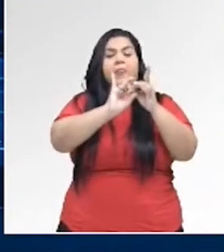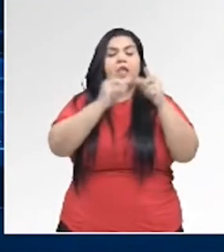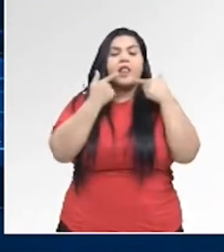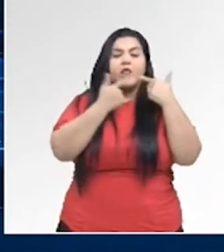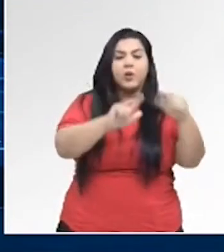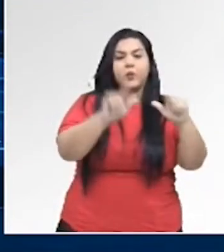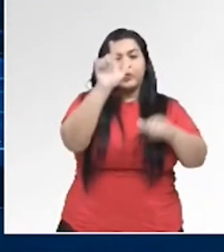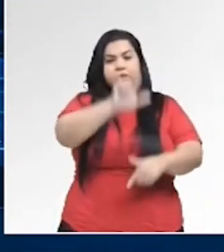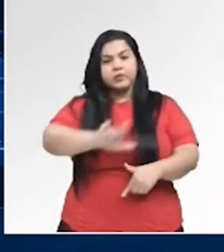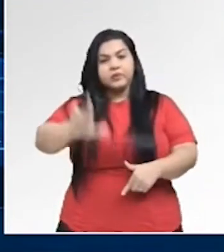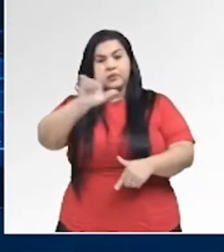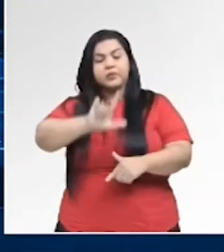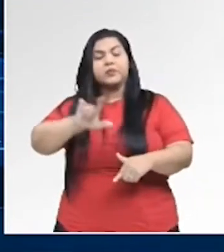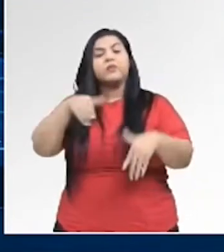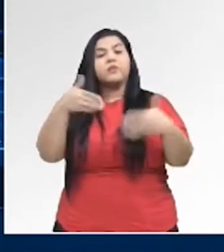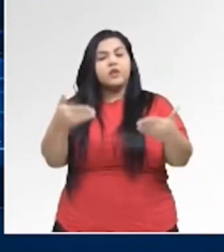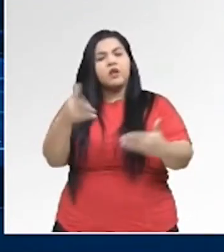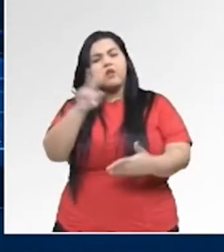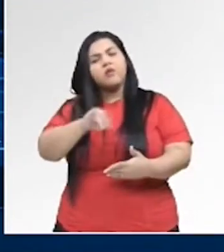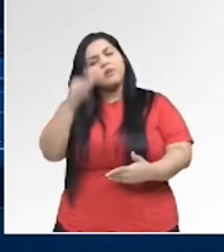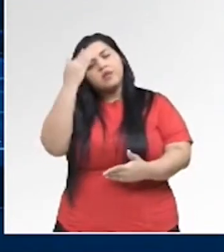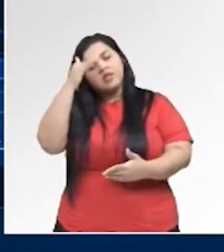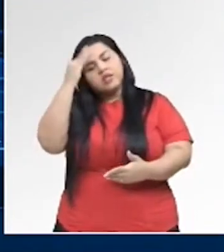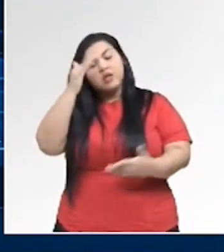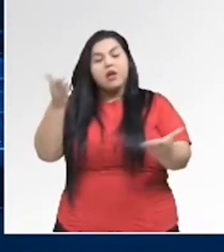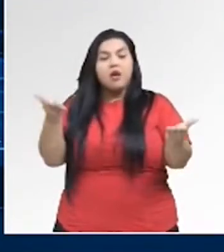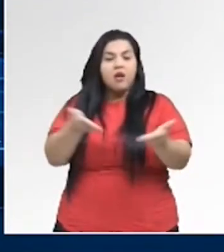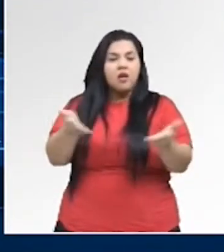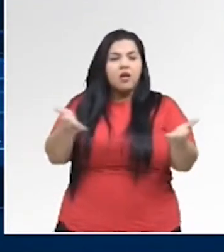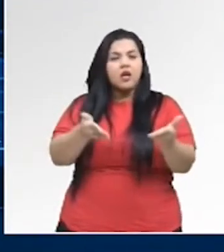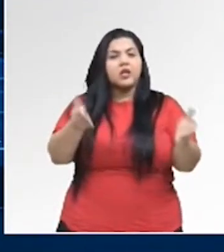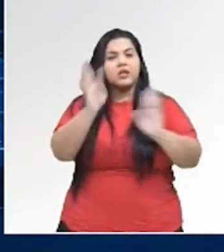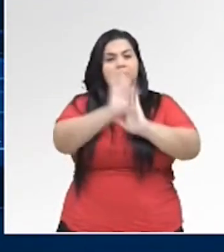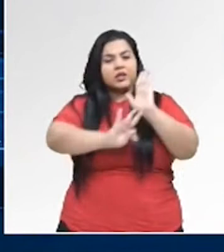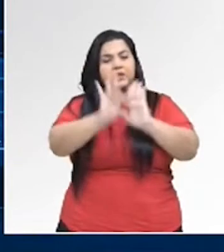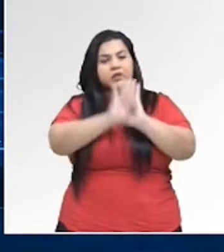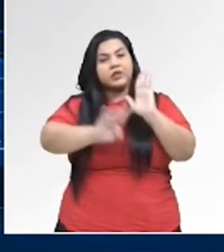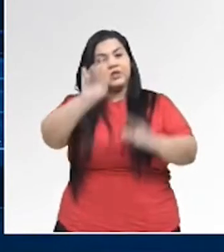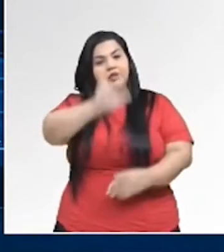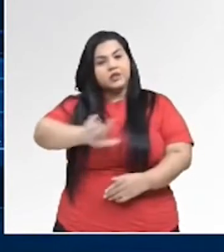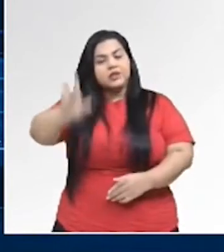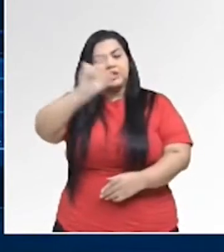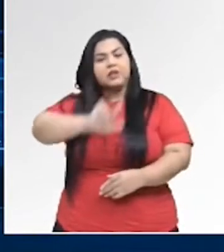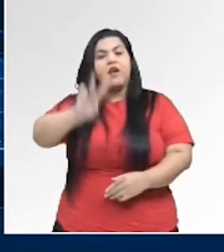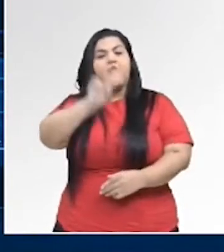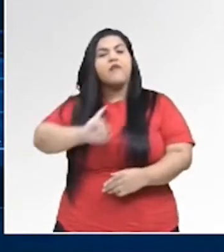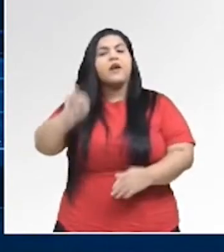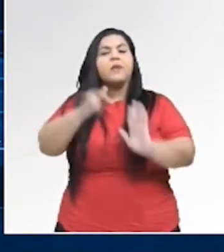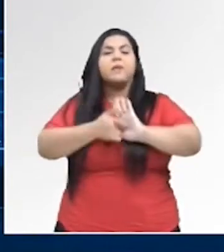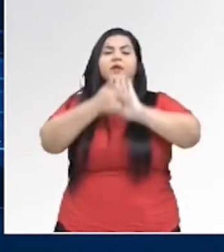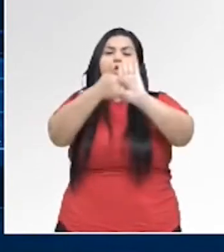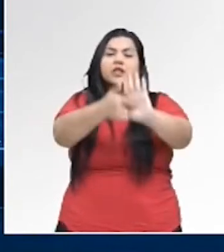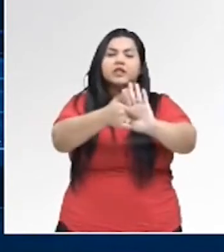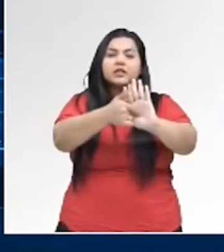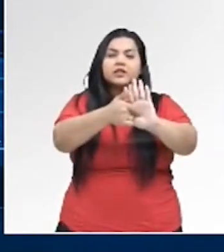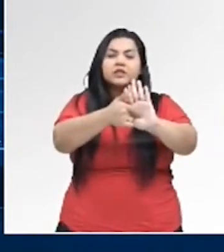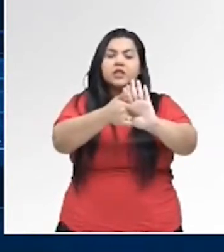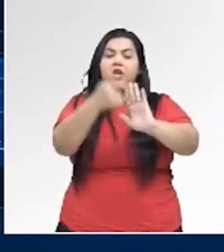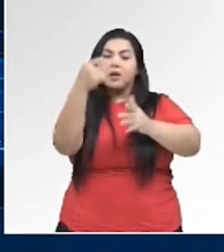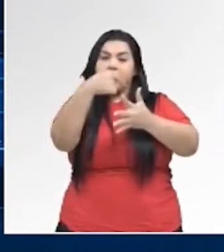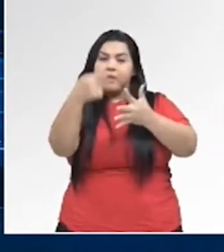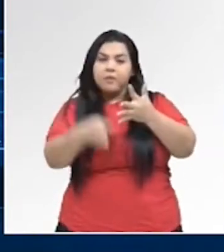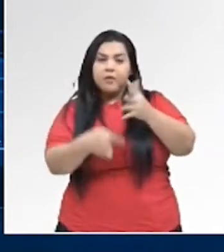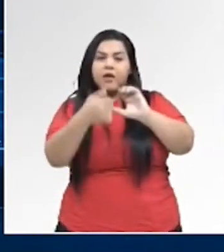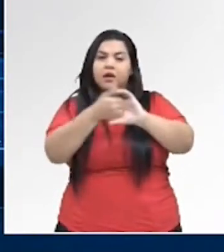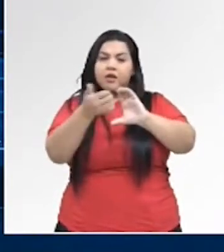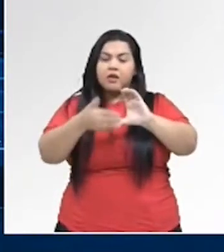literária. Então, vamos entender neste momento que um texto literário, ele vai apresentar as seguintes características. Vamos